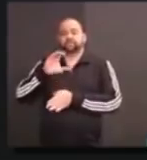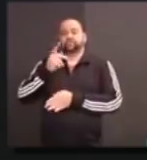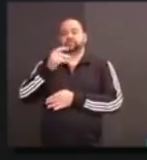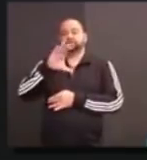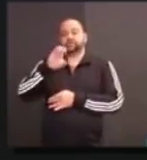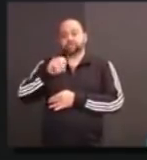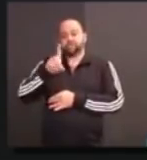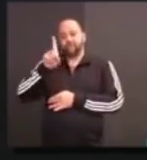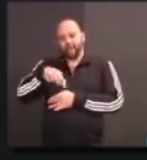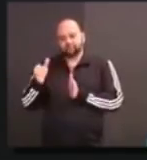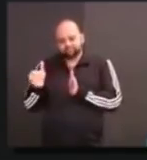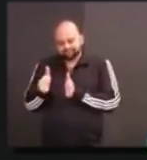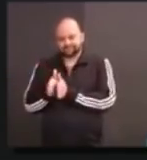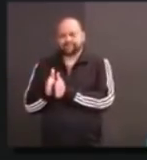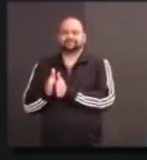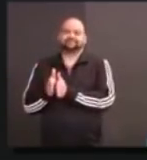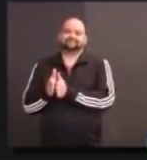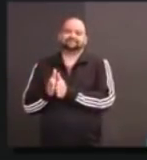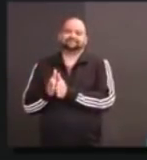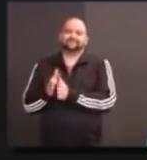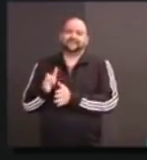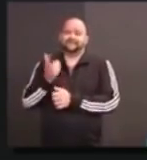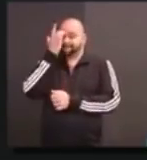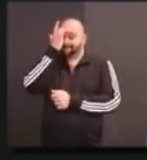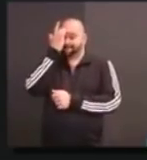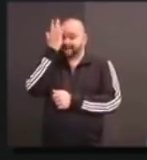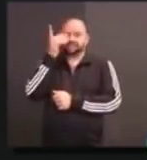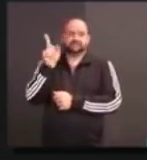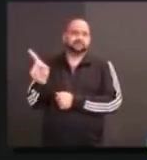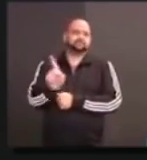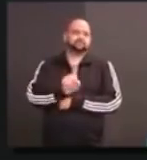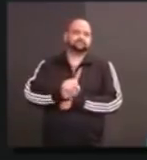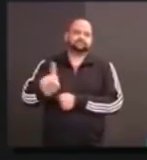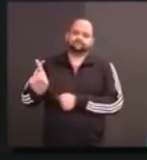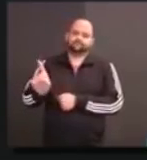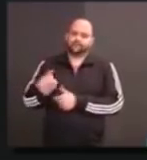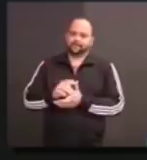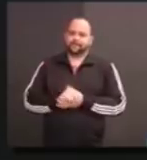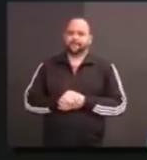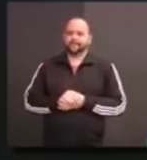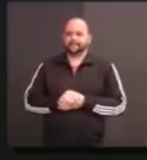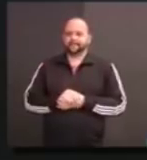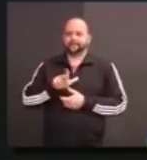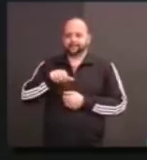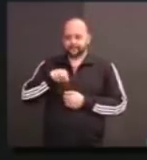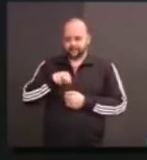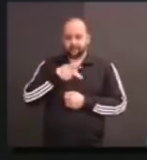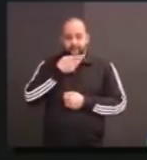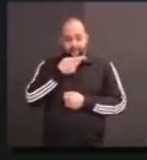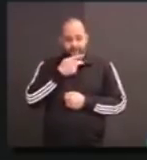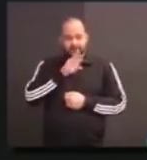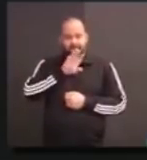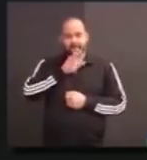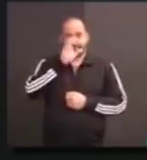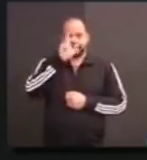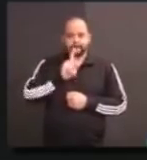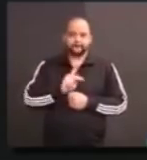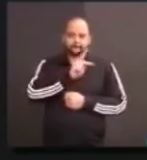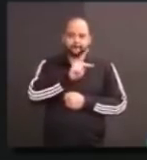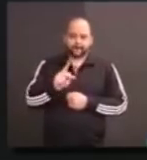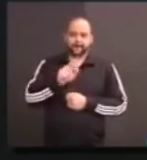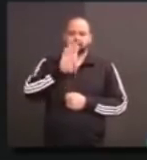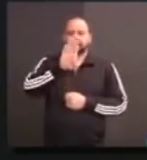estreita. Não é fácil, como dizia Benedito,